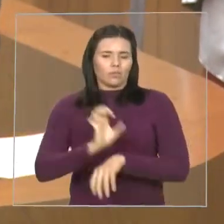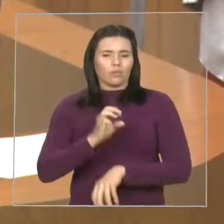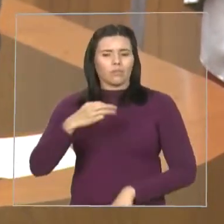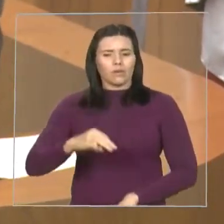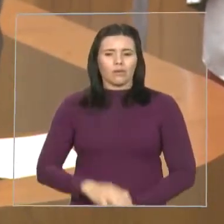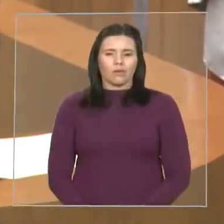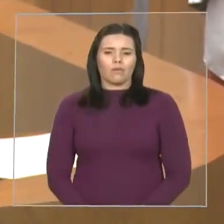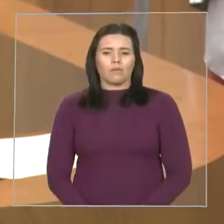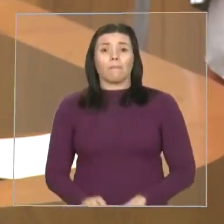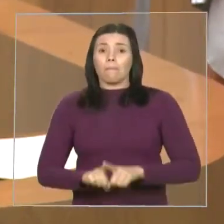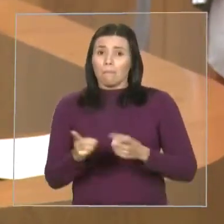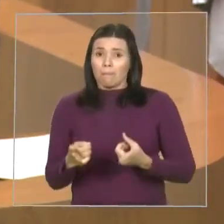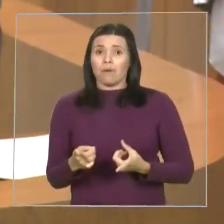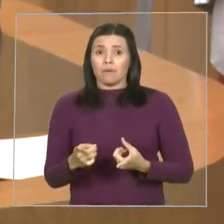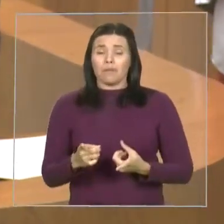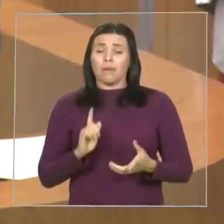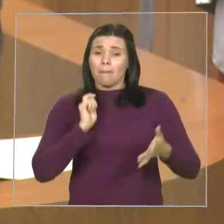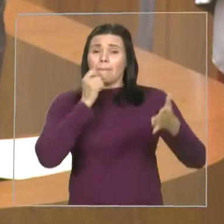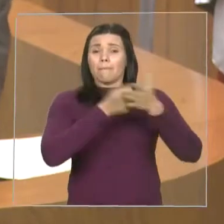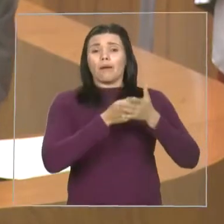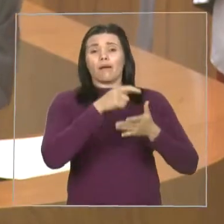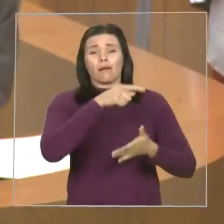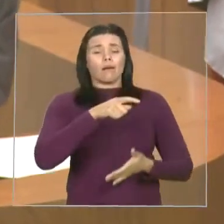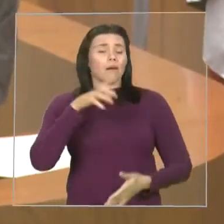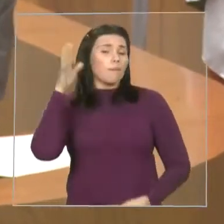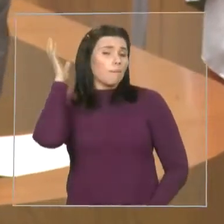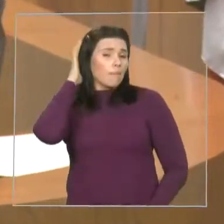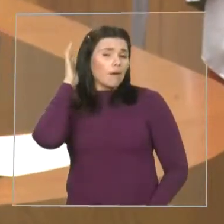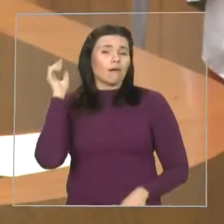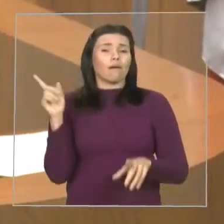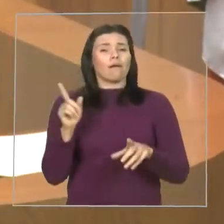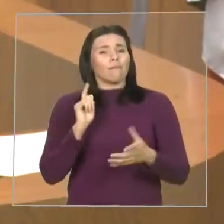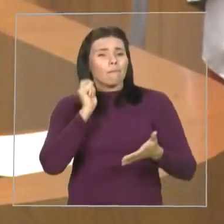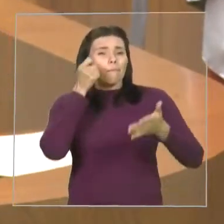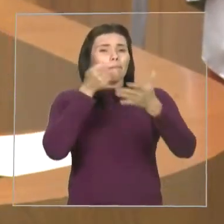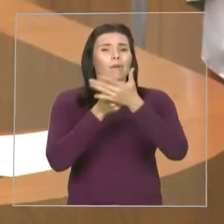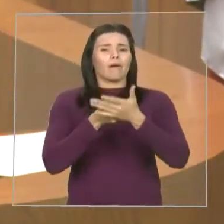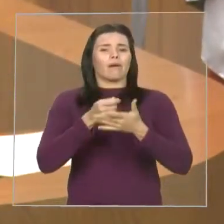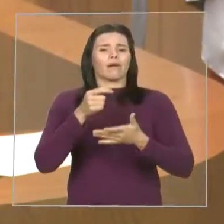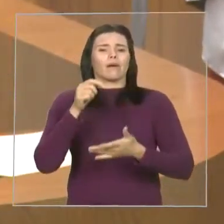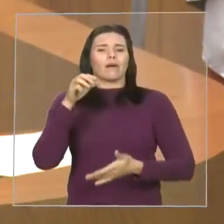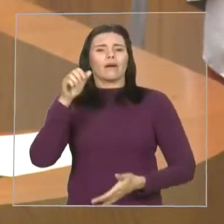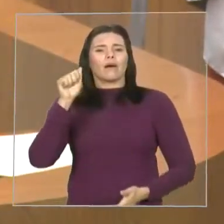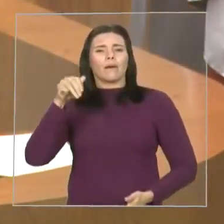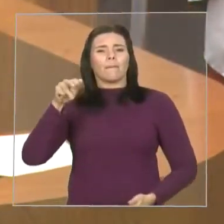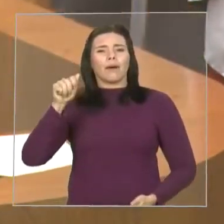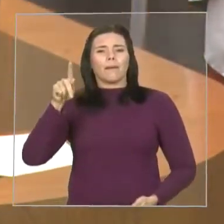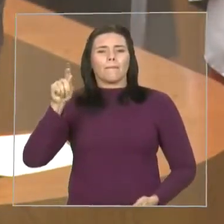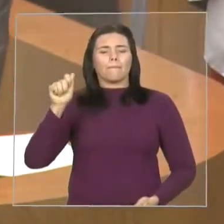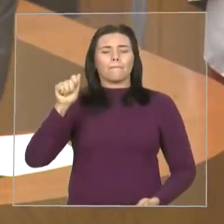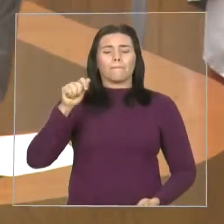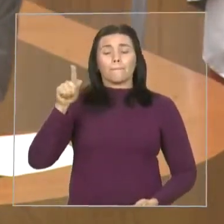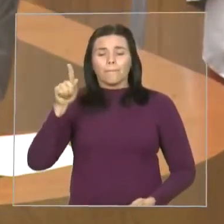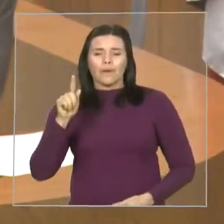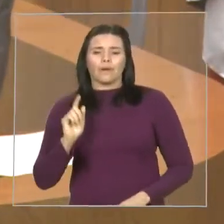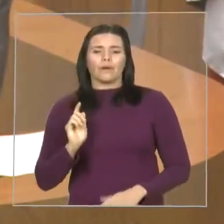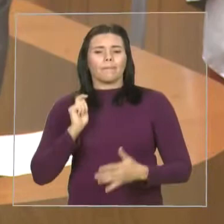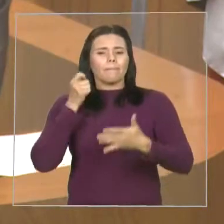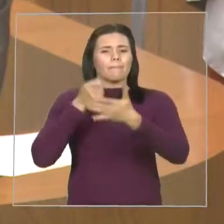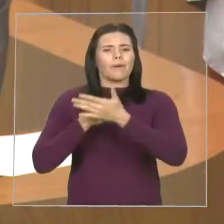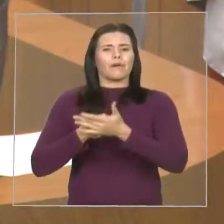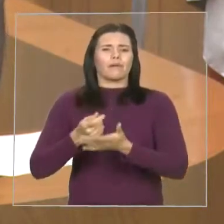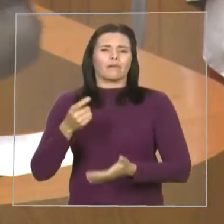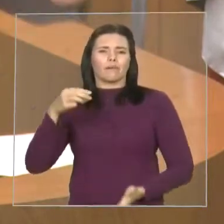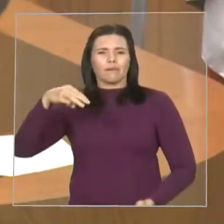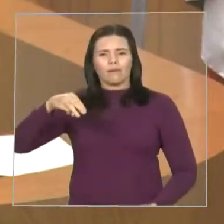para o Pará, paga para Minas Gerais, paga para o Amapá. Ela não paga o CFE para o povo do Maranhão, mas paga para o Pará, paga para Minas Gerais, paga para o